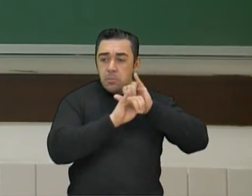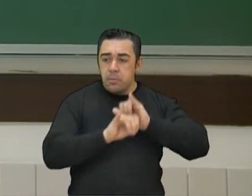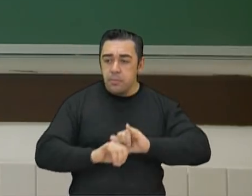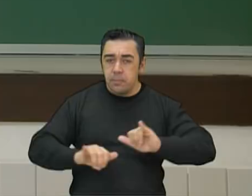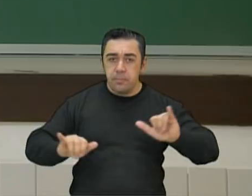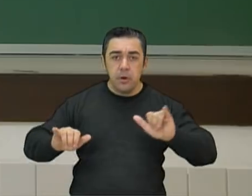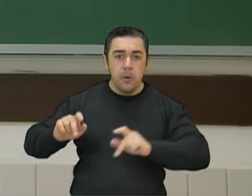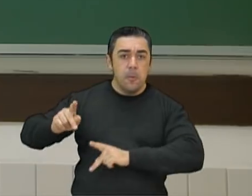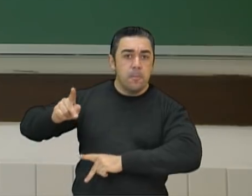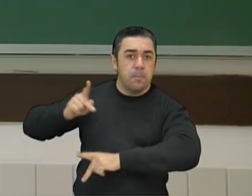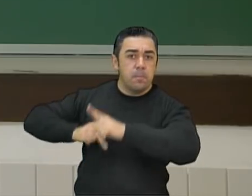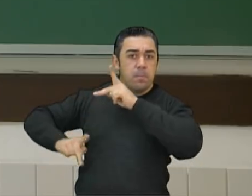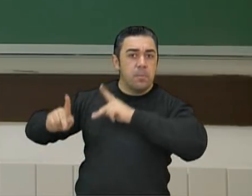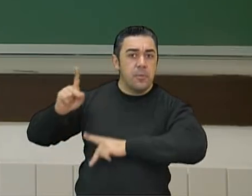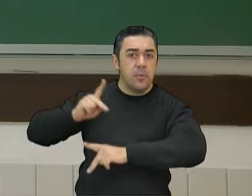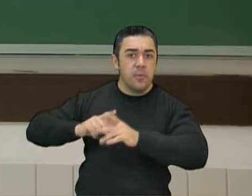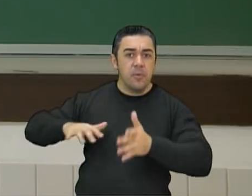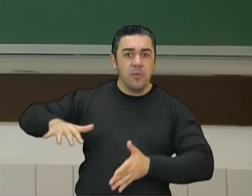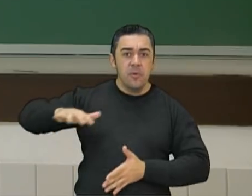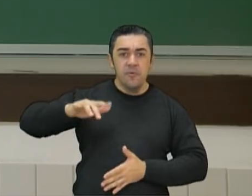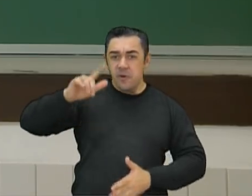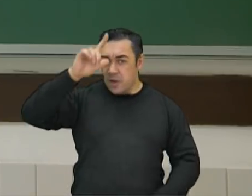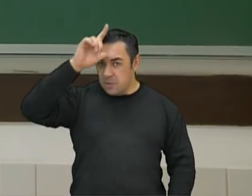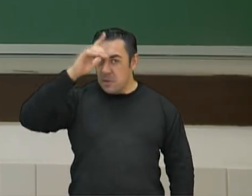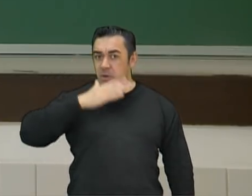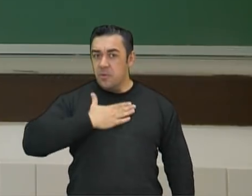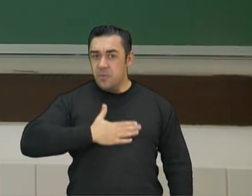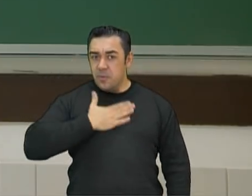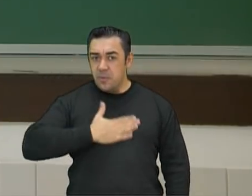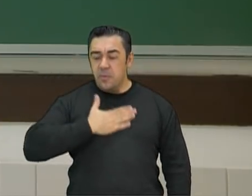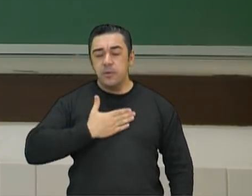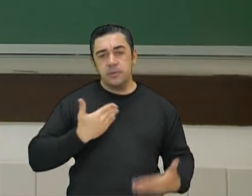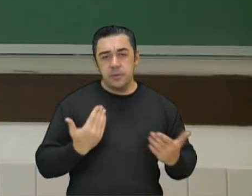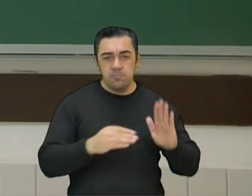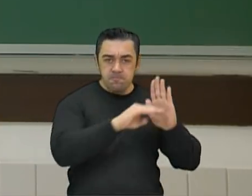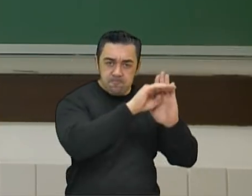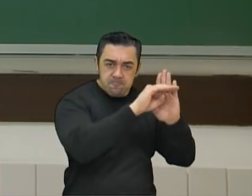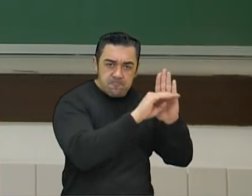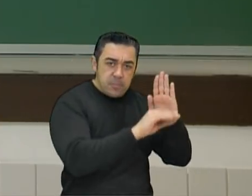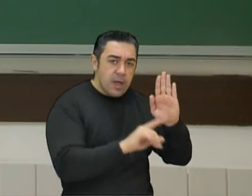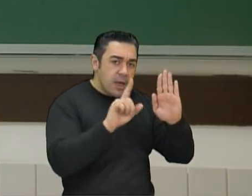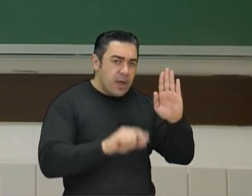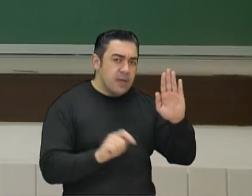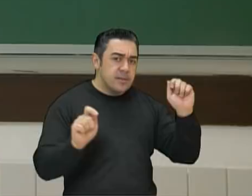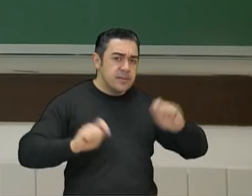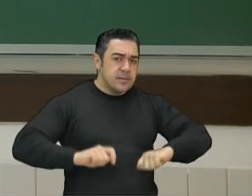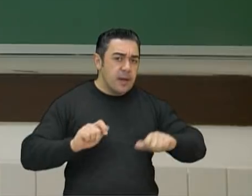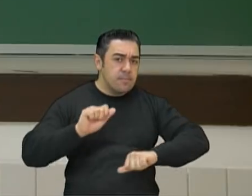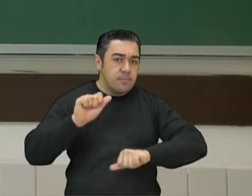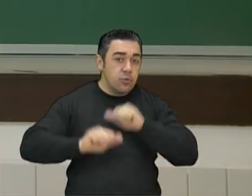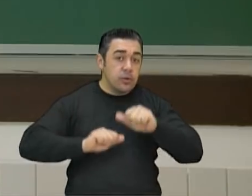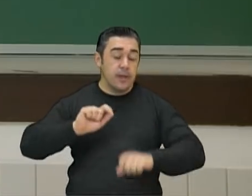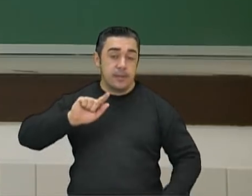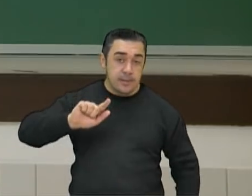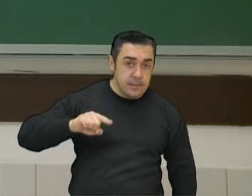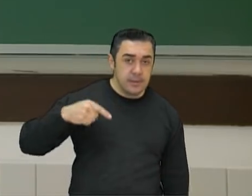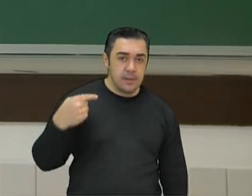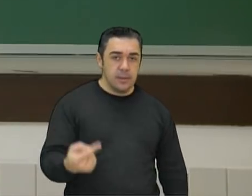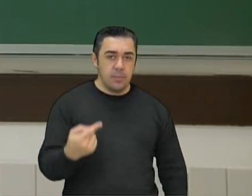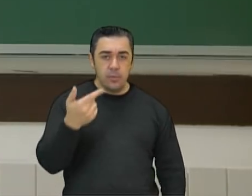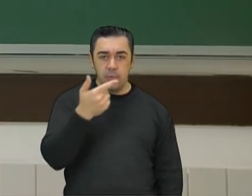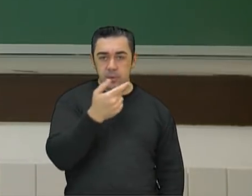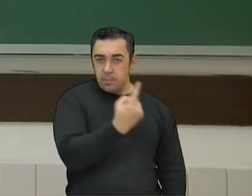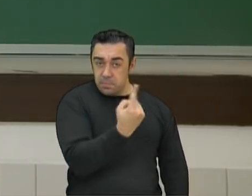da população alemã. Então, apresentando soluções para esse cenário ruim pós Primeira